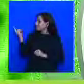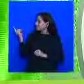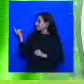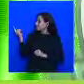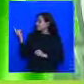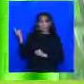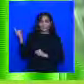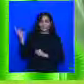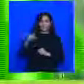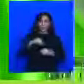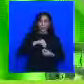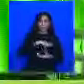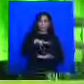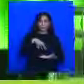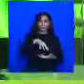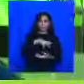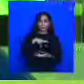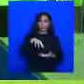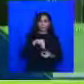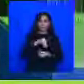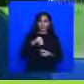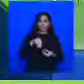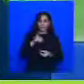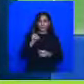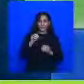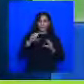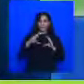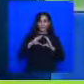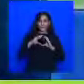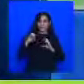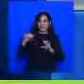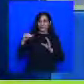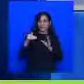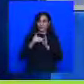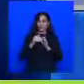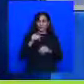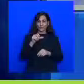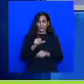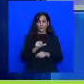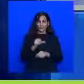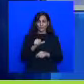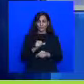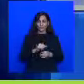valendo. Globo recarregado, embaralhando 10 bolas numeradas de 0 a 9.